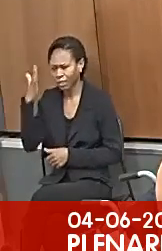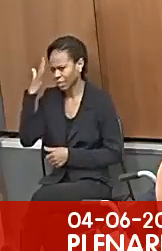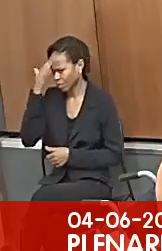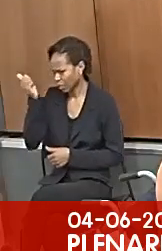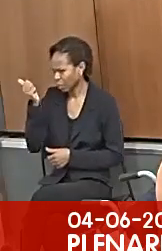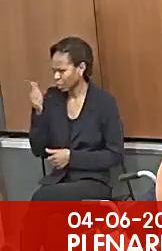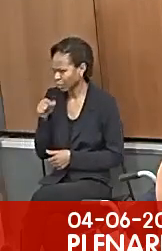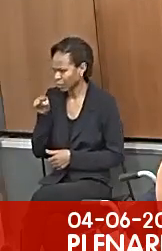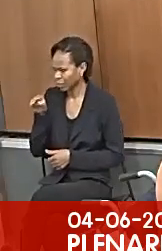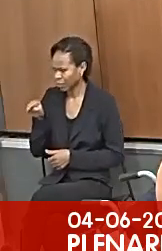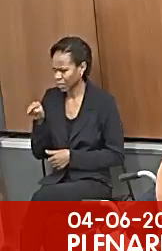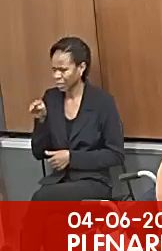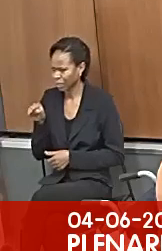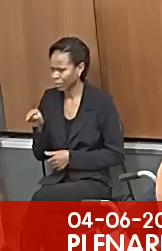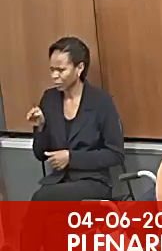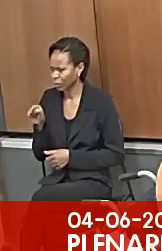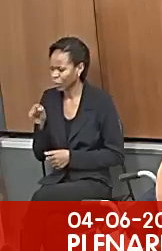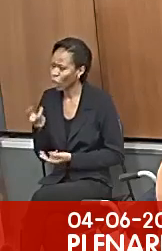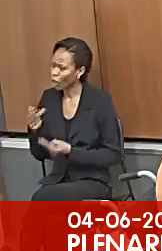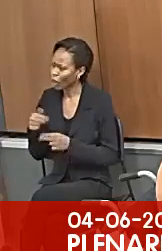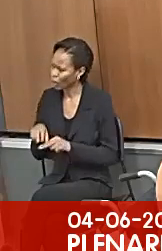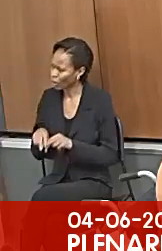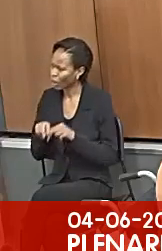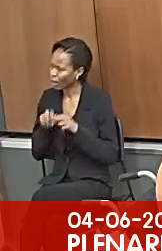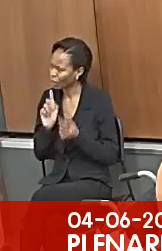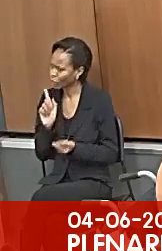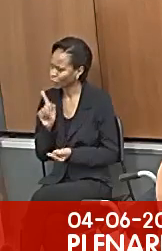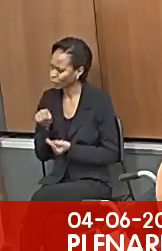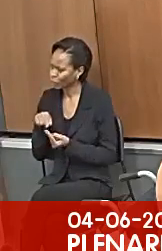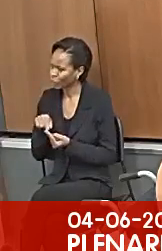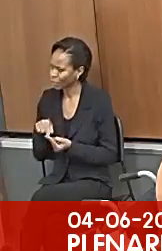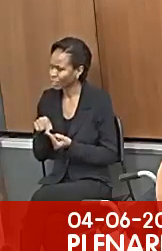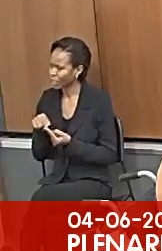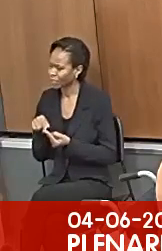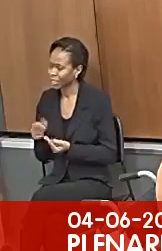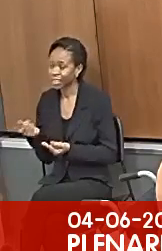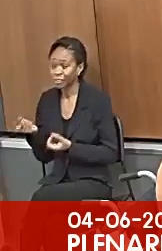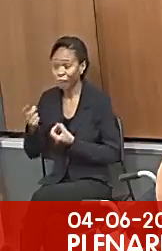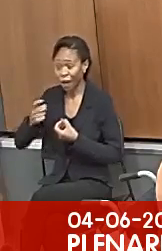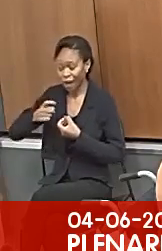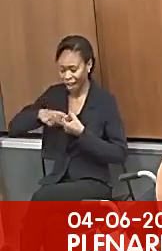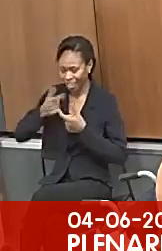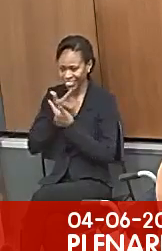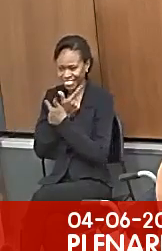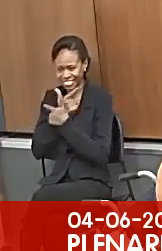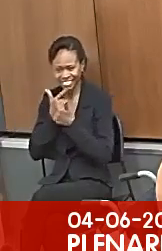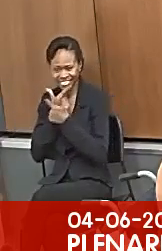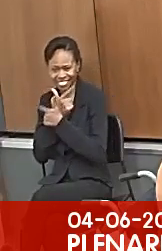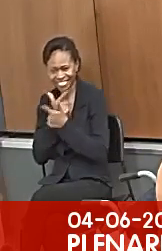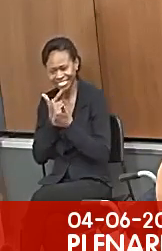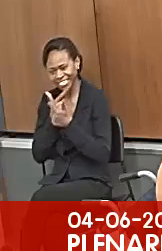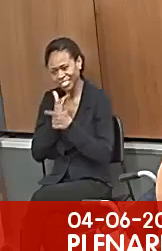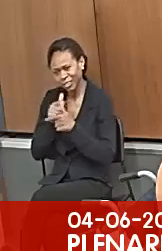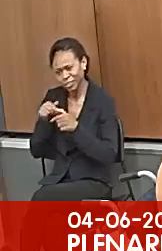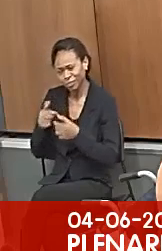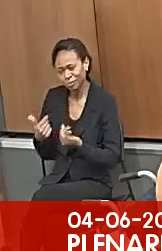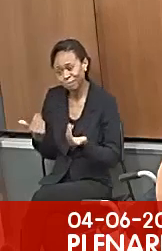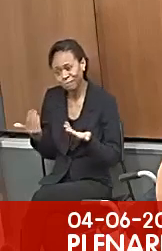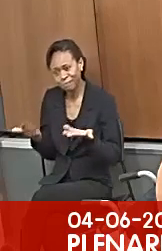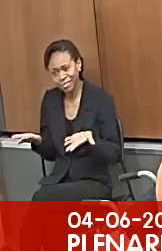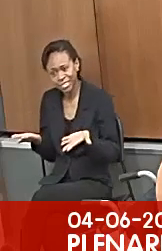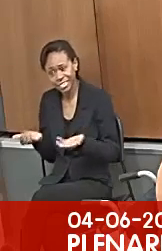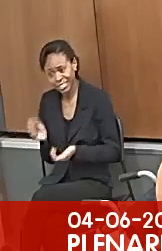que você é o motivo para eu ter de volta o meu sorriso. Então,